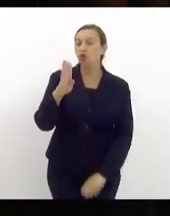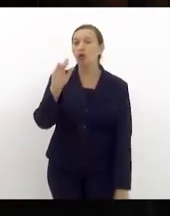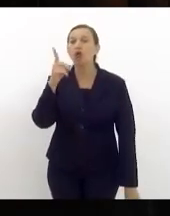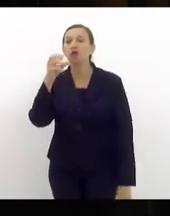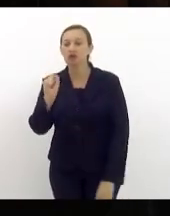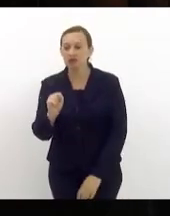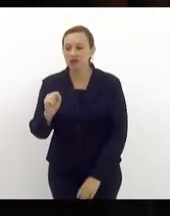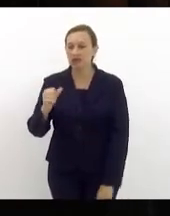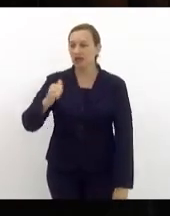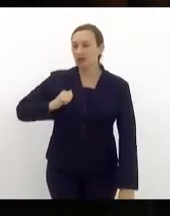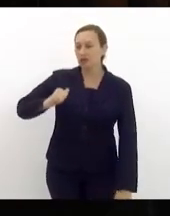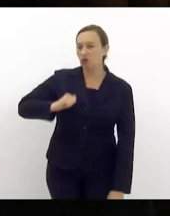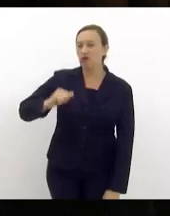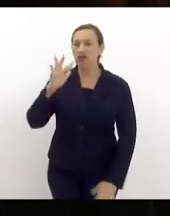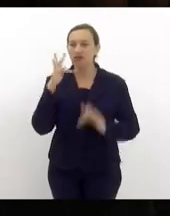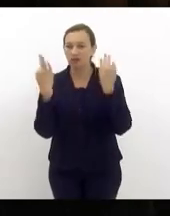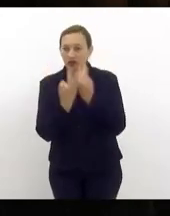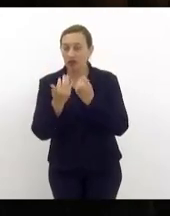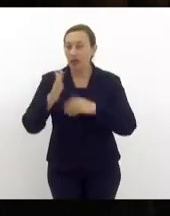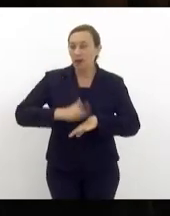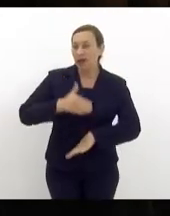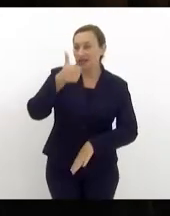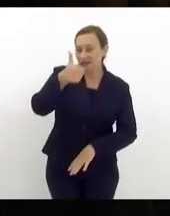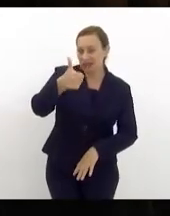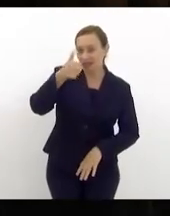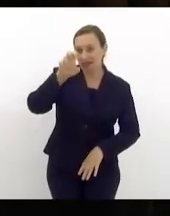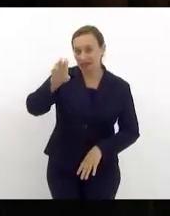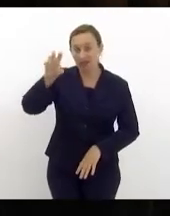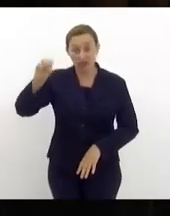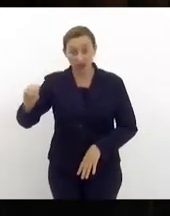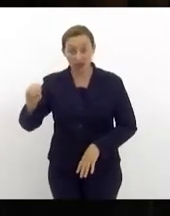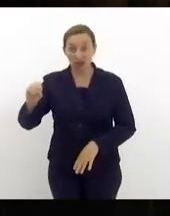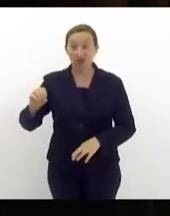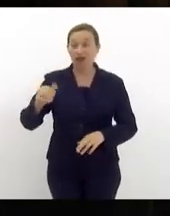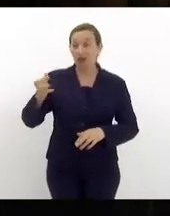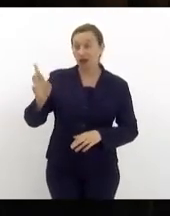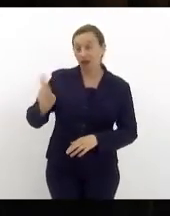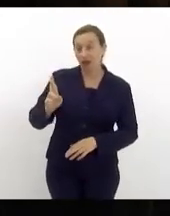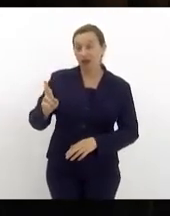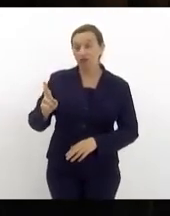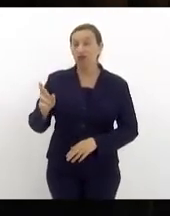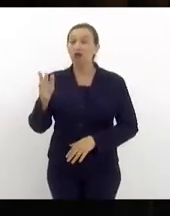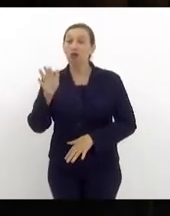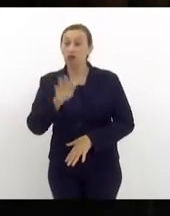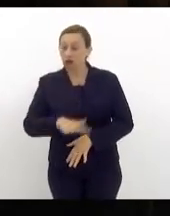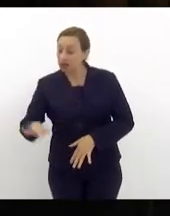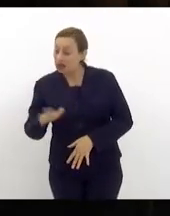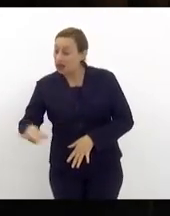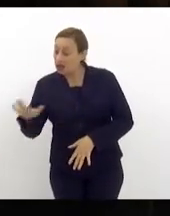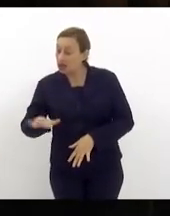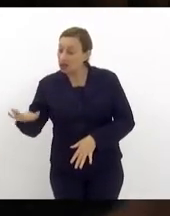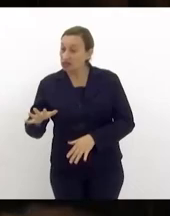com R$ 600, mais R$ 150 por criança matriculada em escolas, ou seja, existe evidentemente